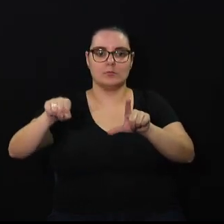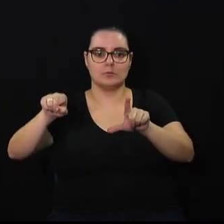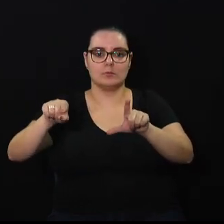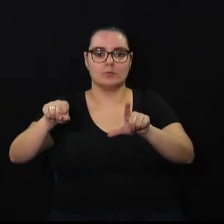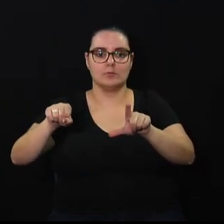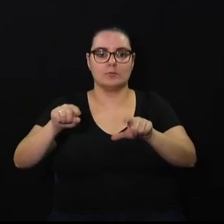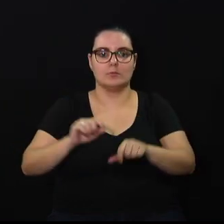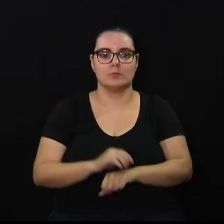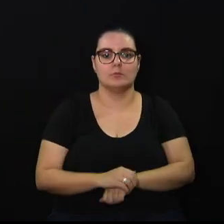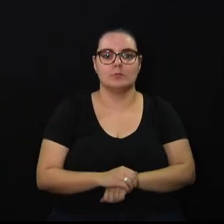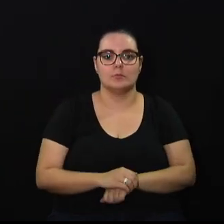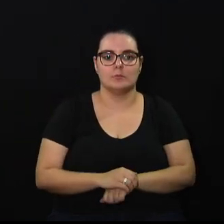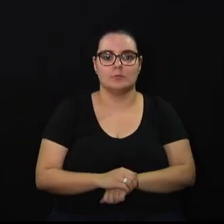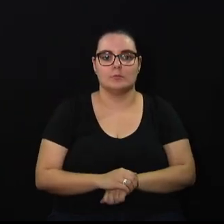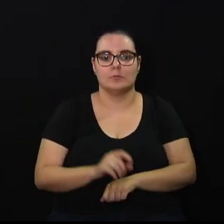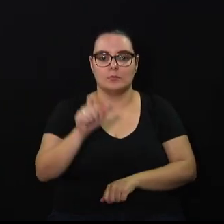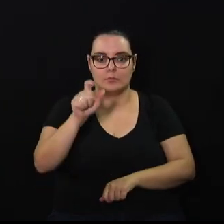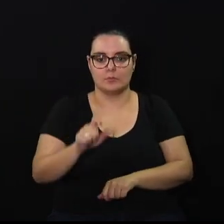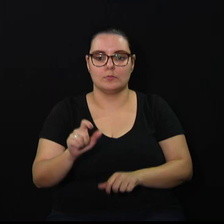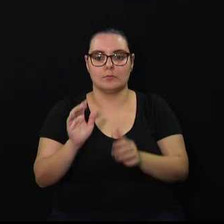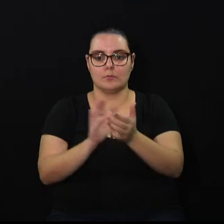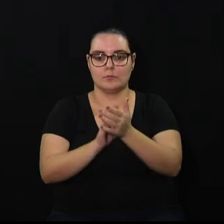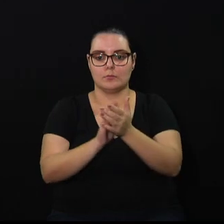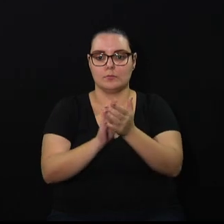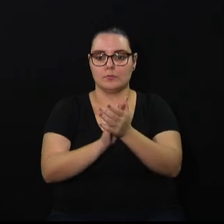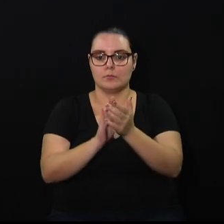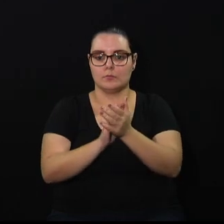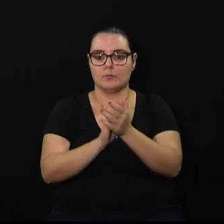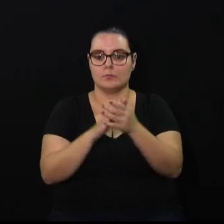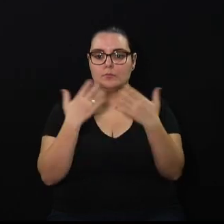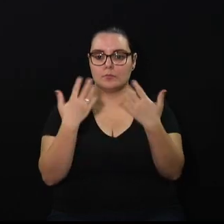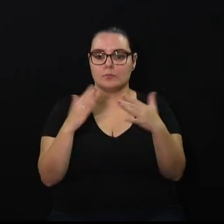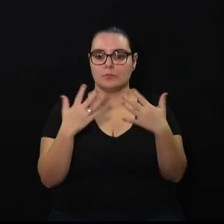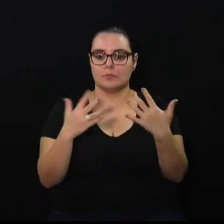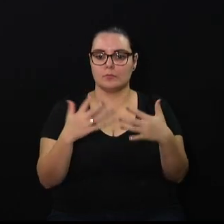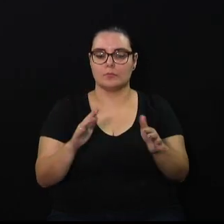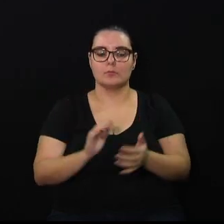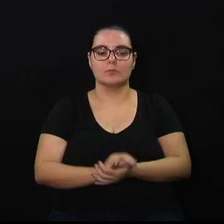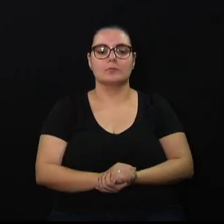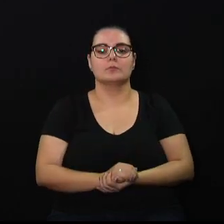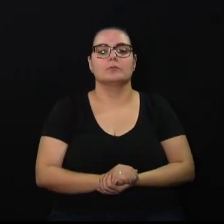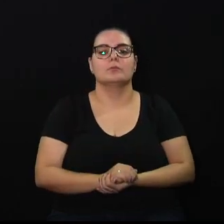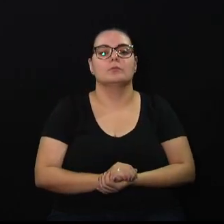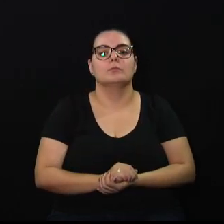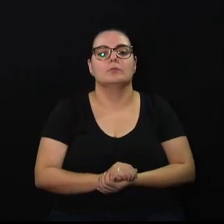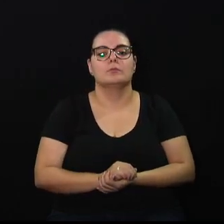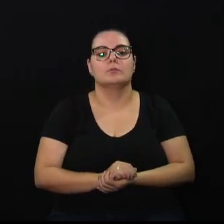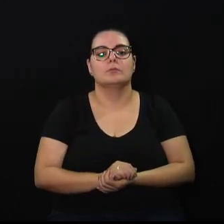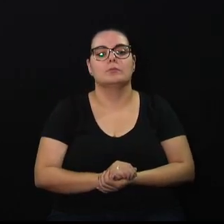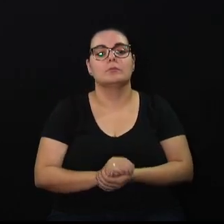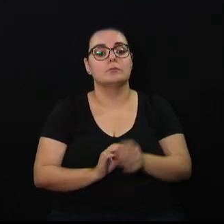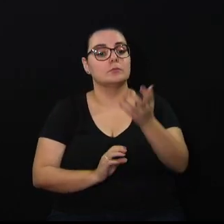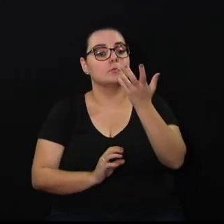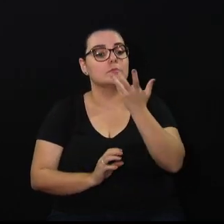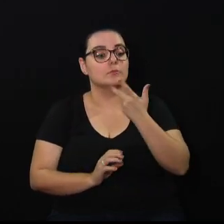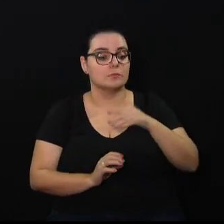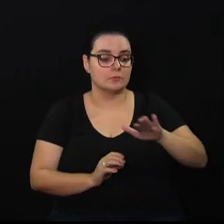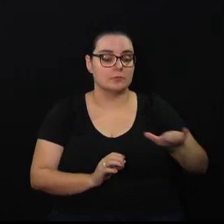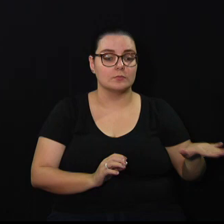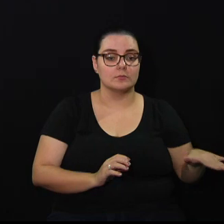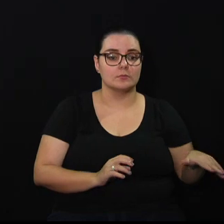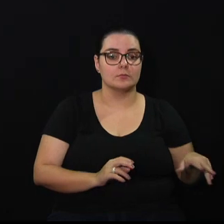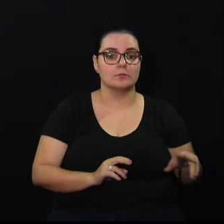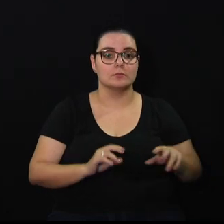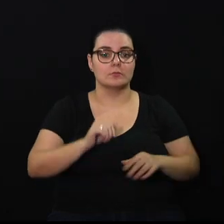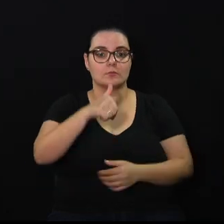você pode ver se podem observar que depois de dez sessões treinando de uma forma efetiva a criança conseguiu contemplar 100